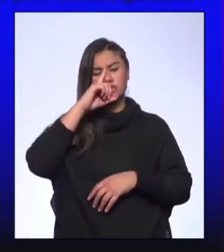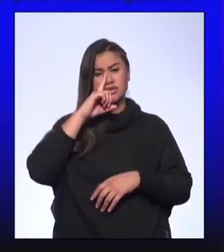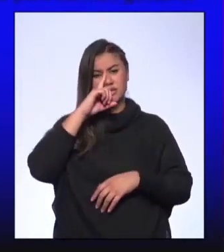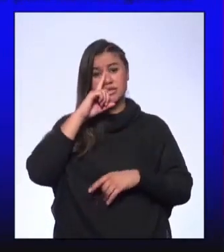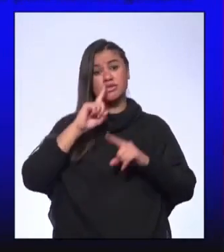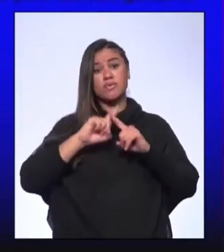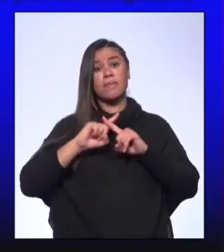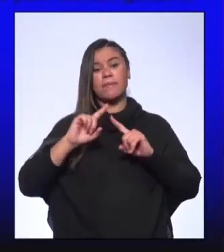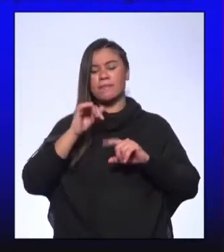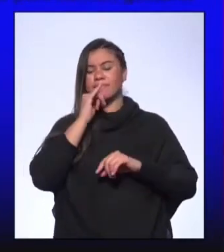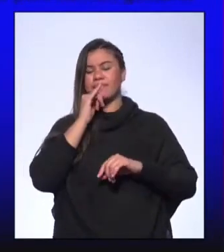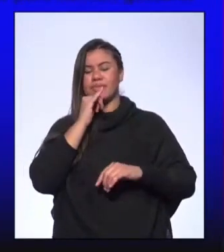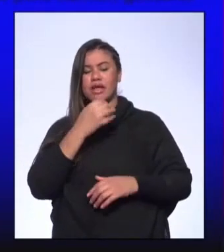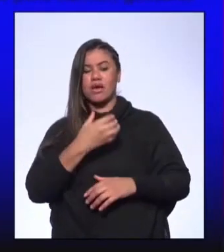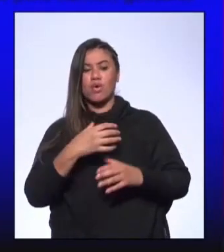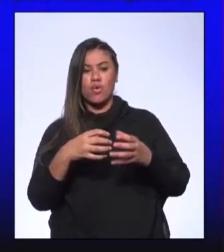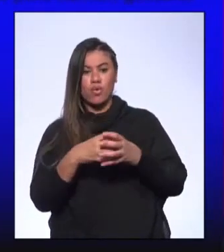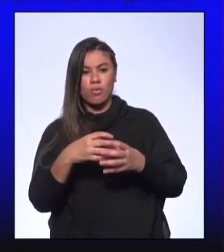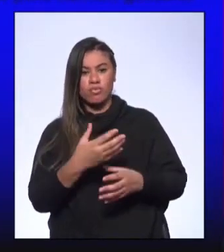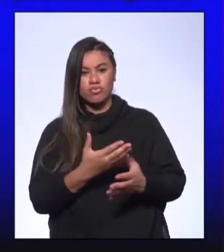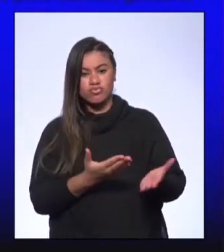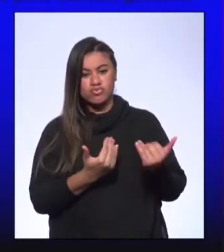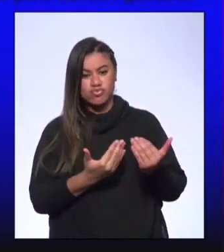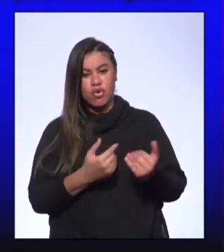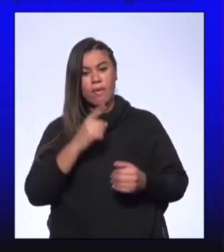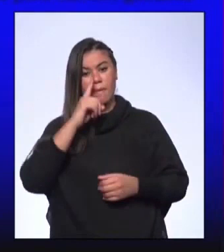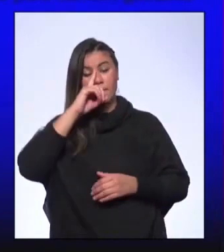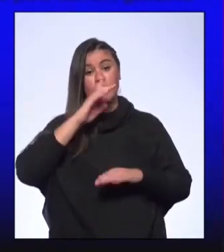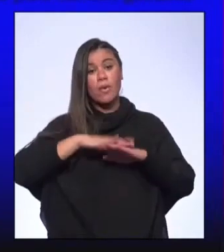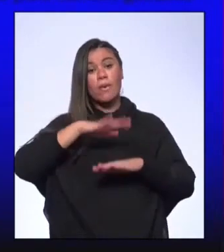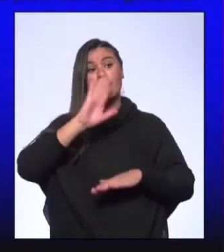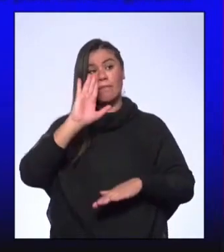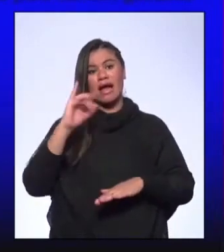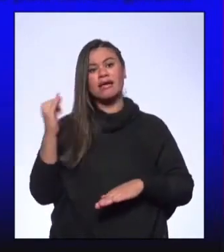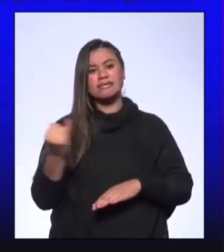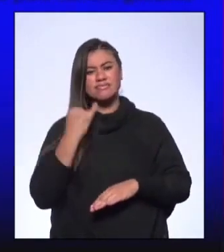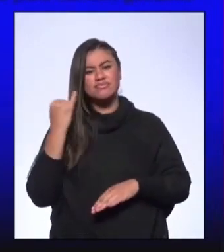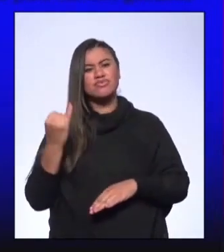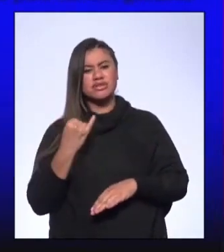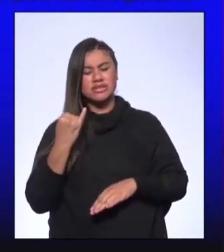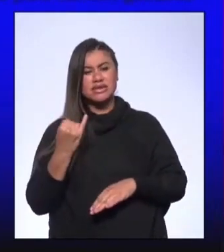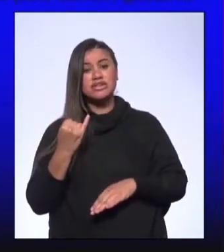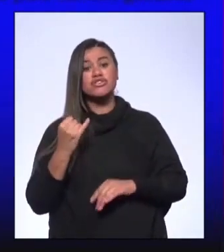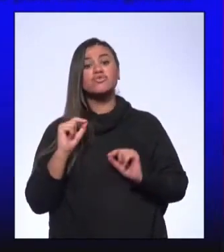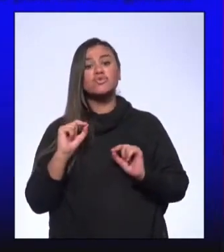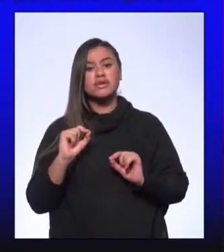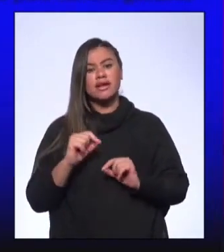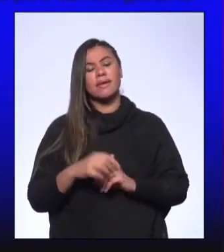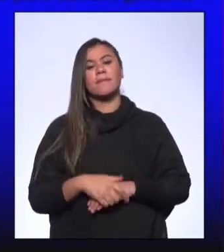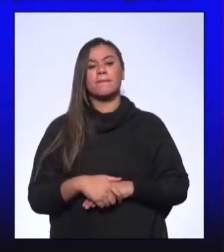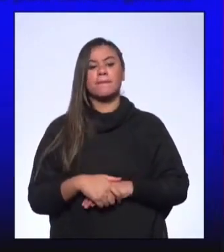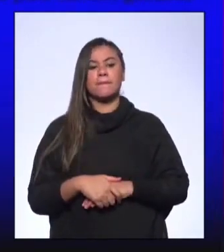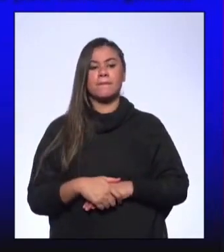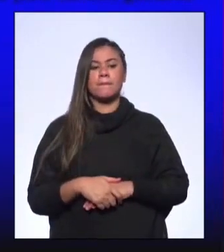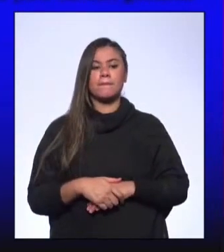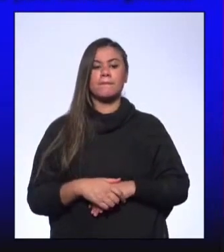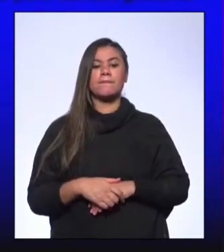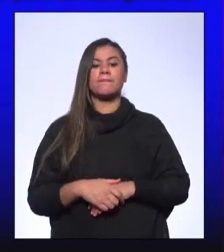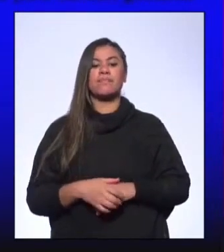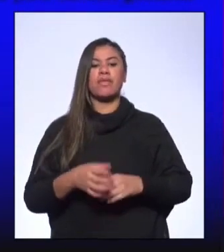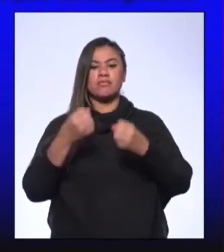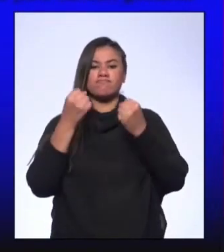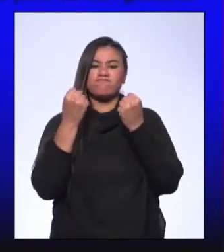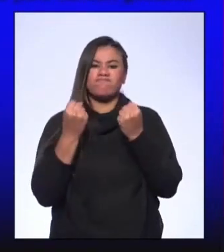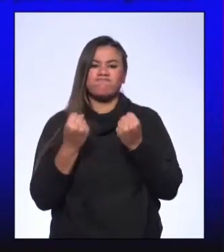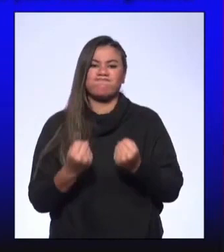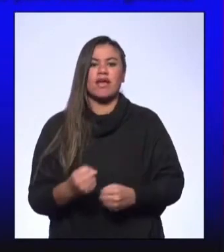populações jovens, o único fator de risco que foi mais importante para jovem do que para idoso chama-se obesidade